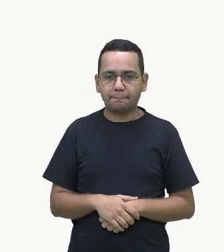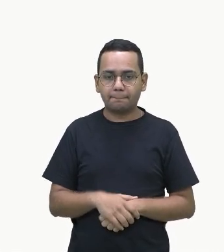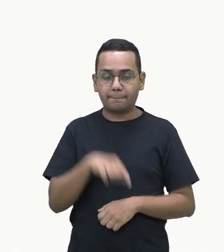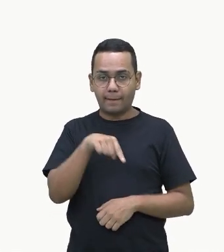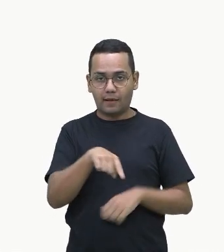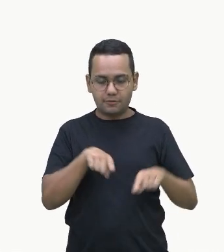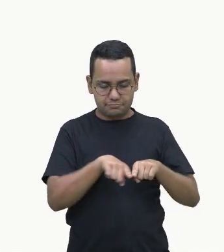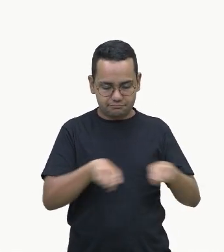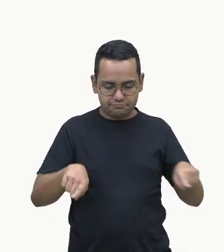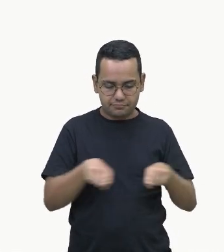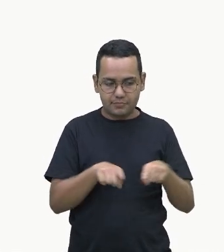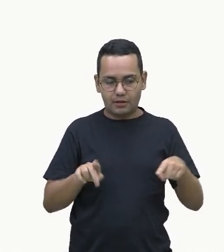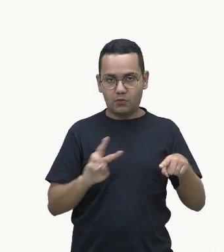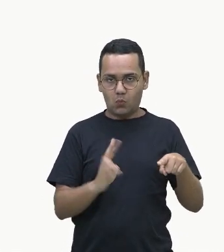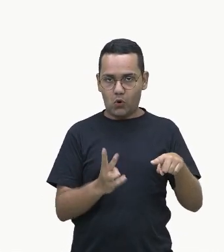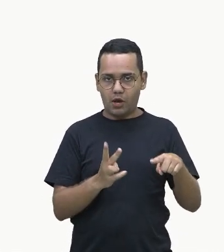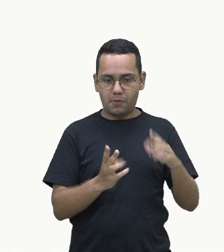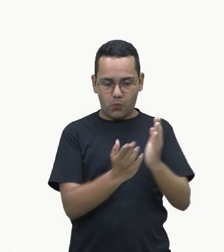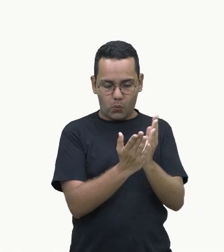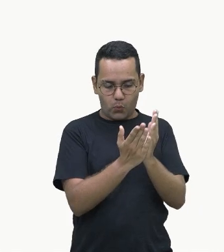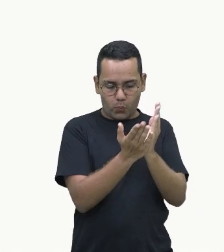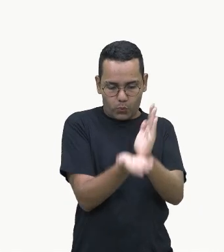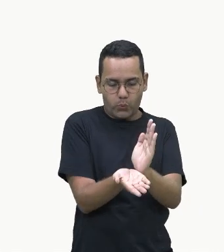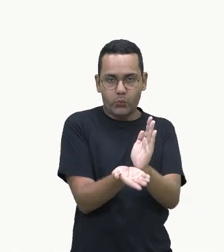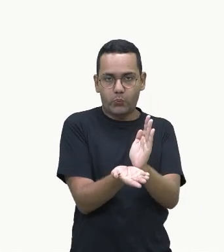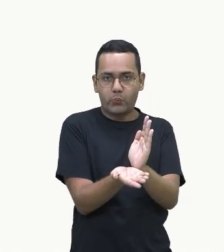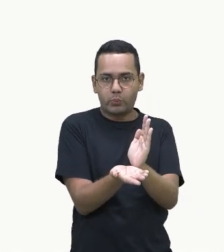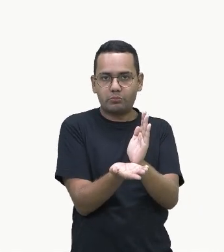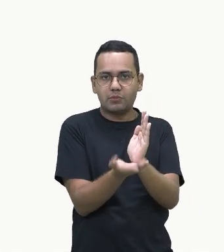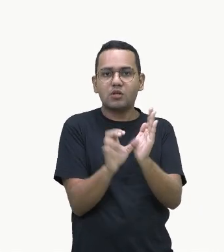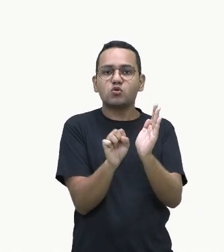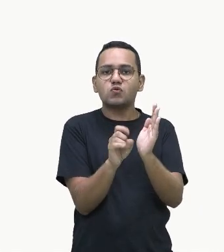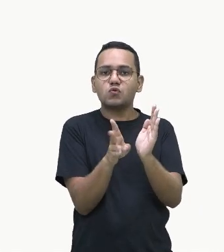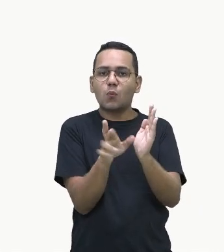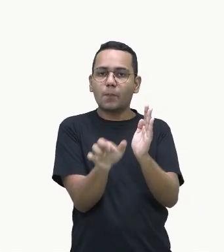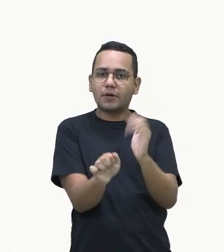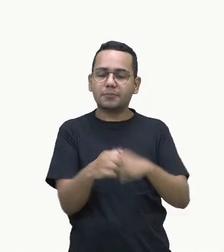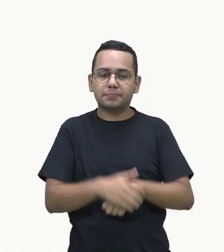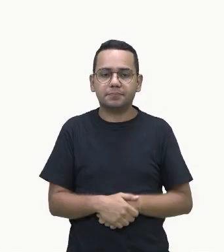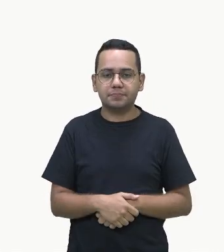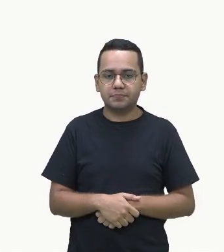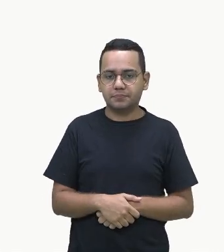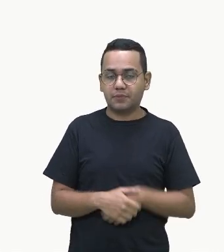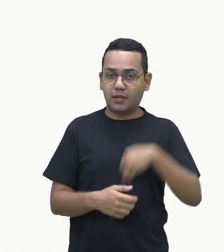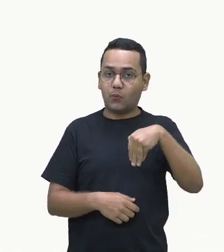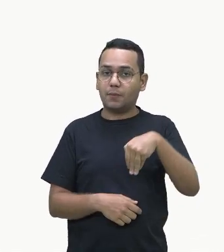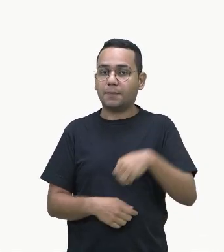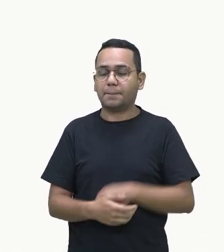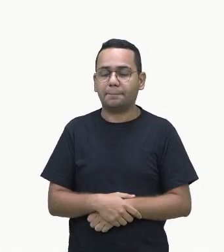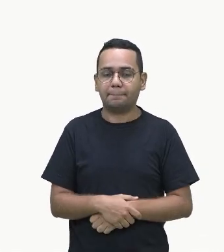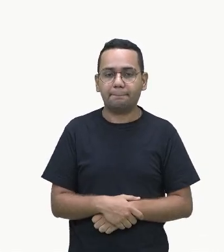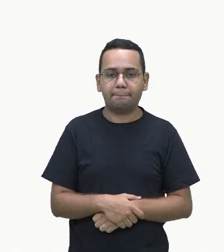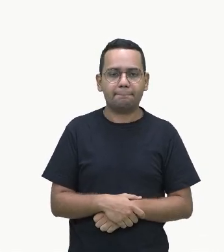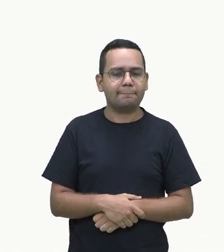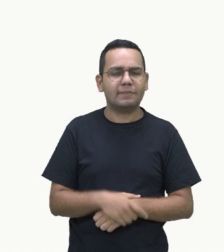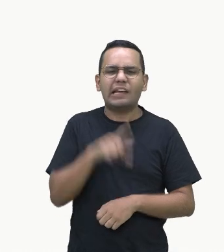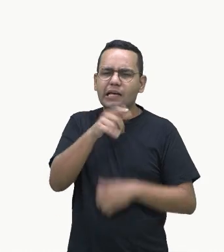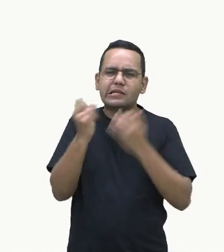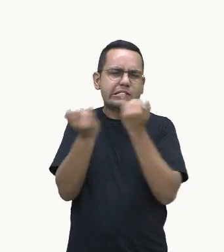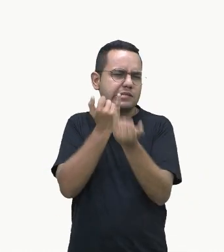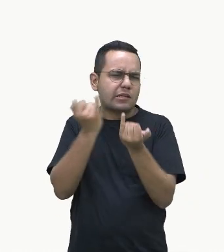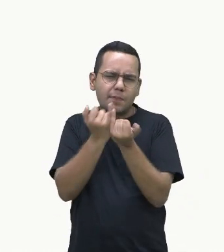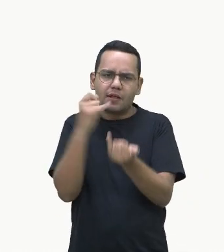na hipotenusa. E é justamente esse segmento M, ok? O mesmo